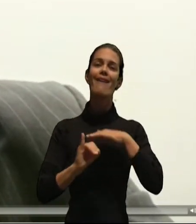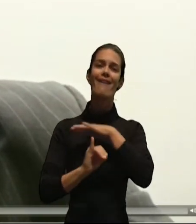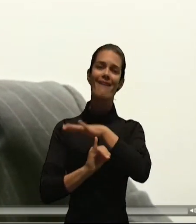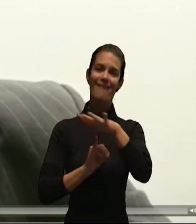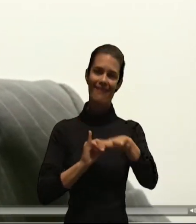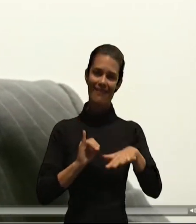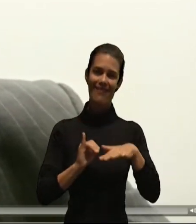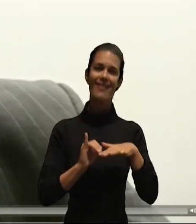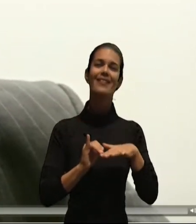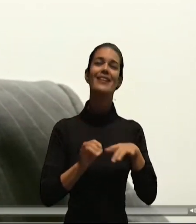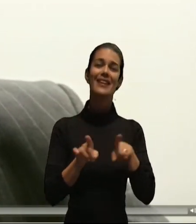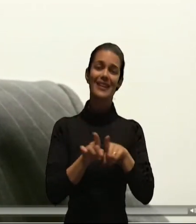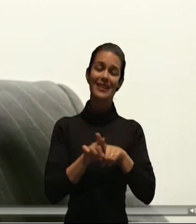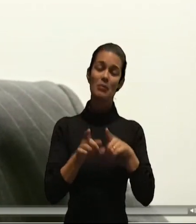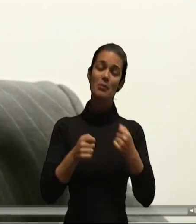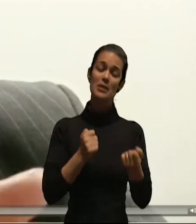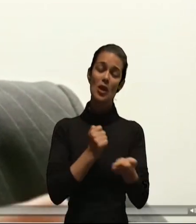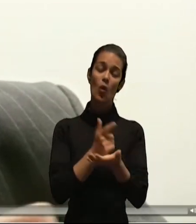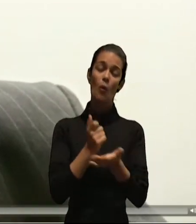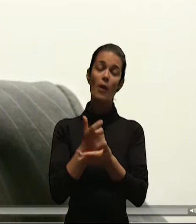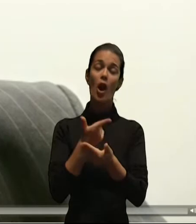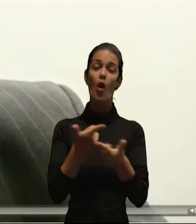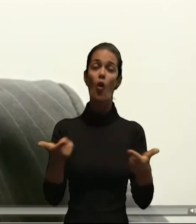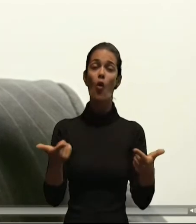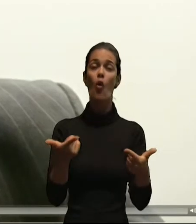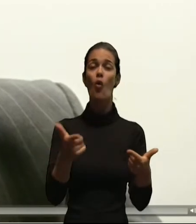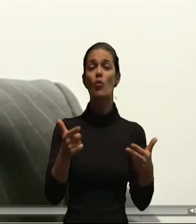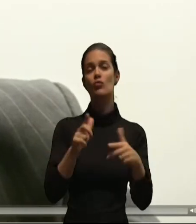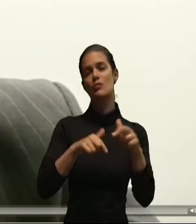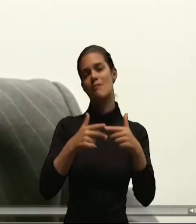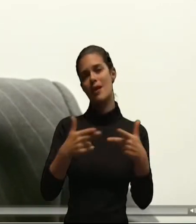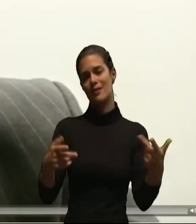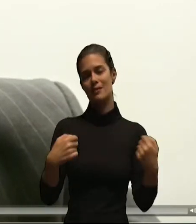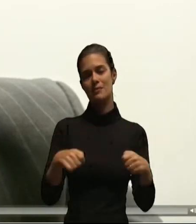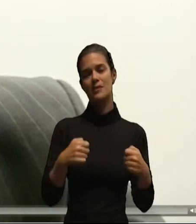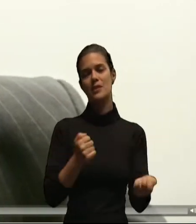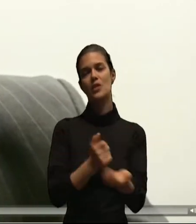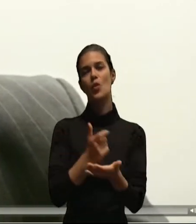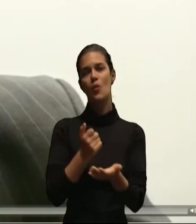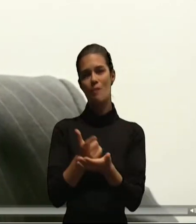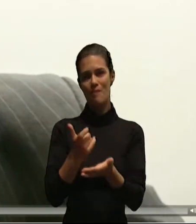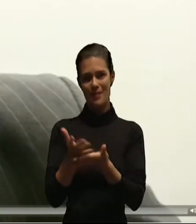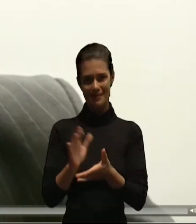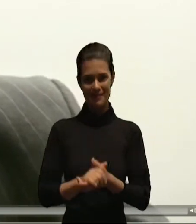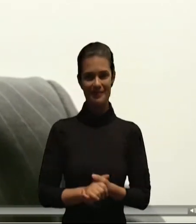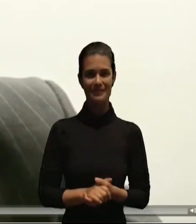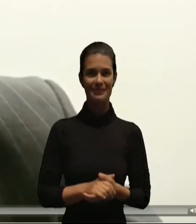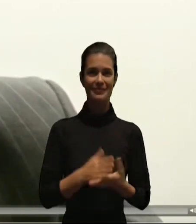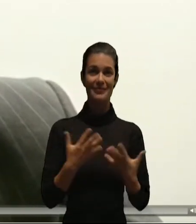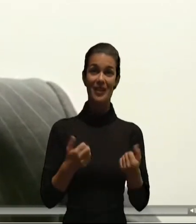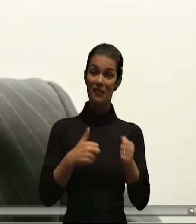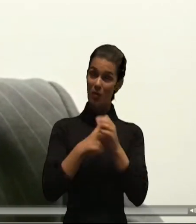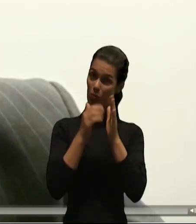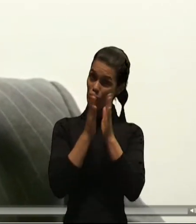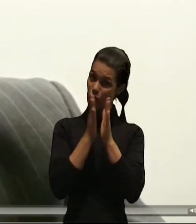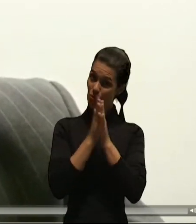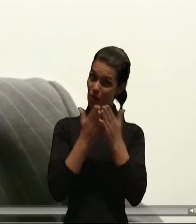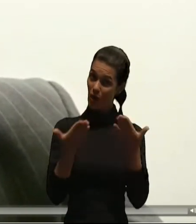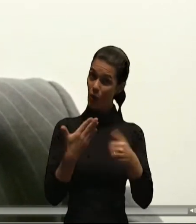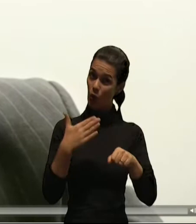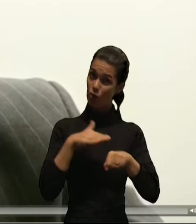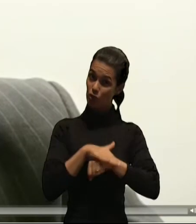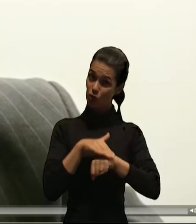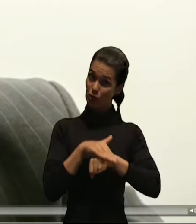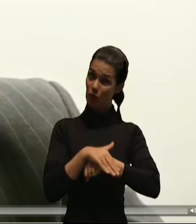materiais ali na ilha de Santa Bárbara e nas demais ilhas onde o projeto atende. Portanto, nós vamos orar nesta noite por